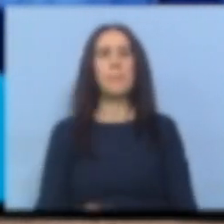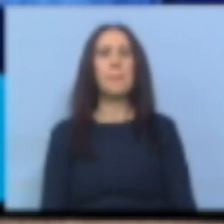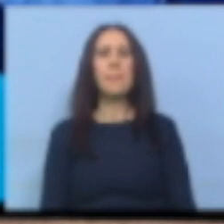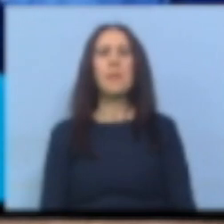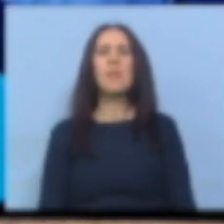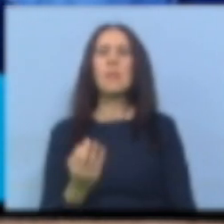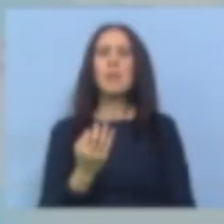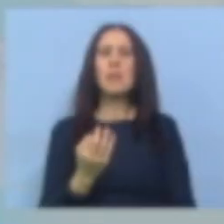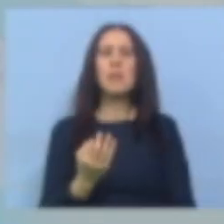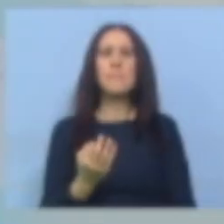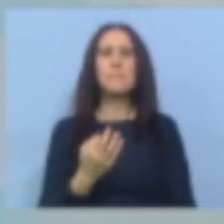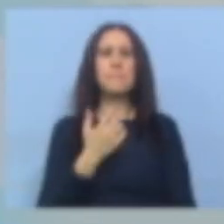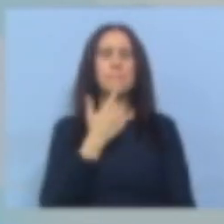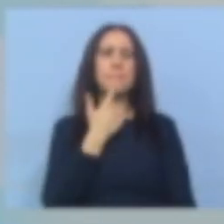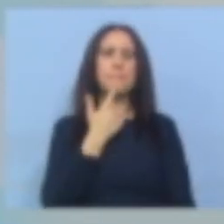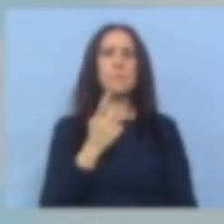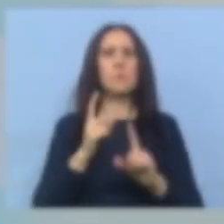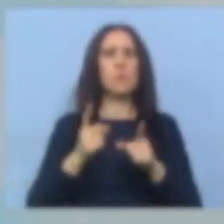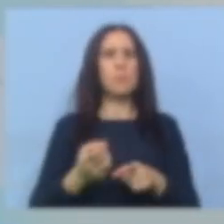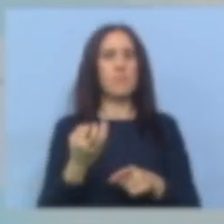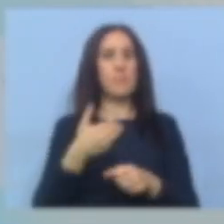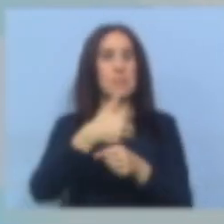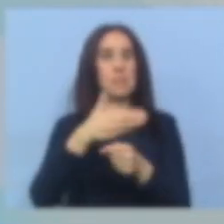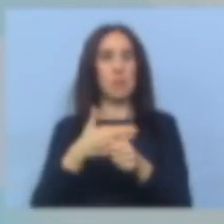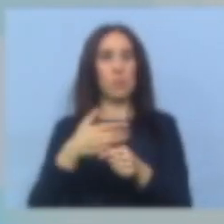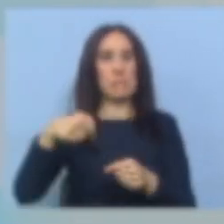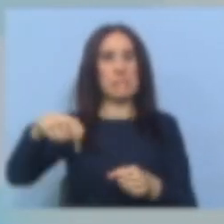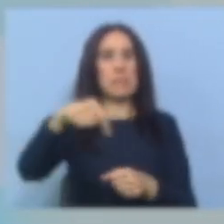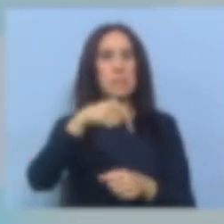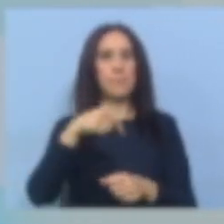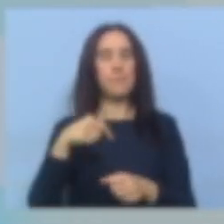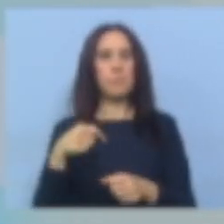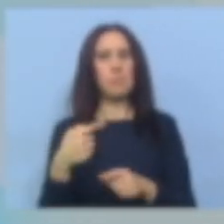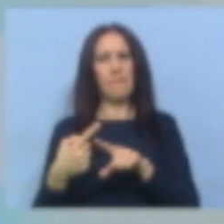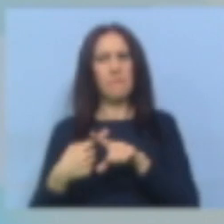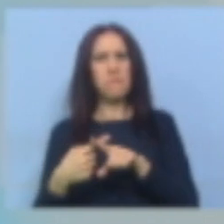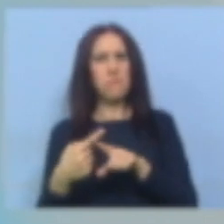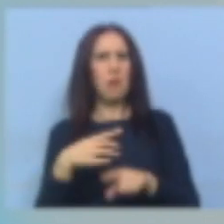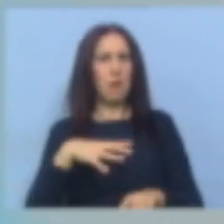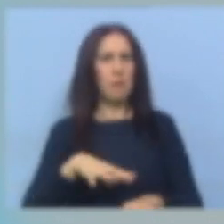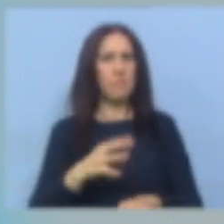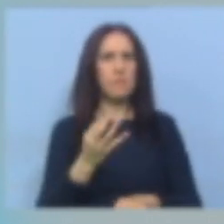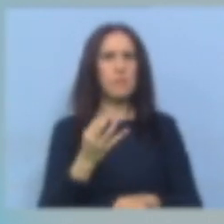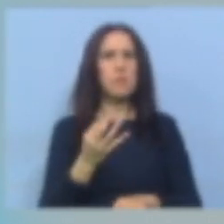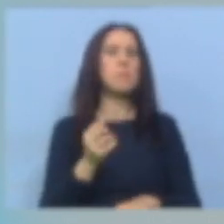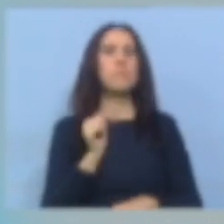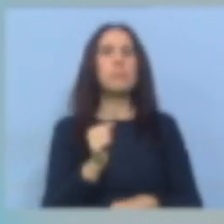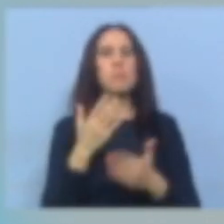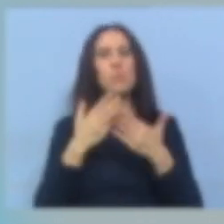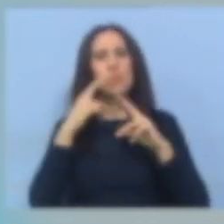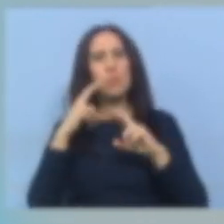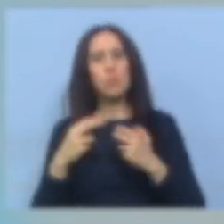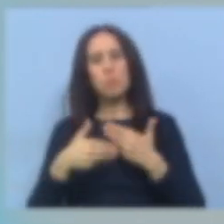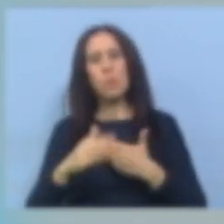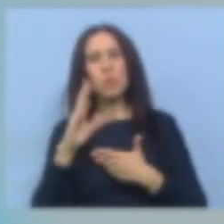E percebem também nesses setores interesse e apetência por os estudos que